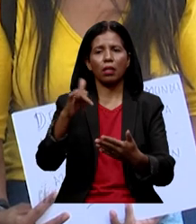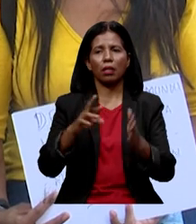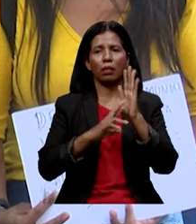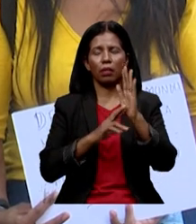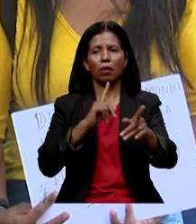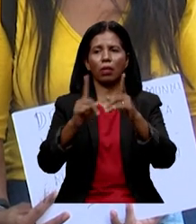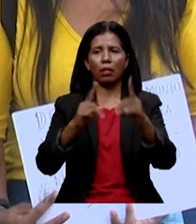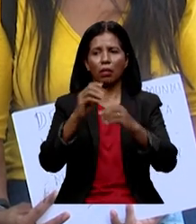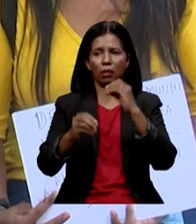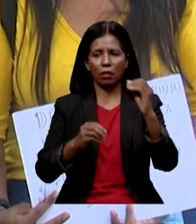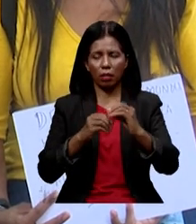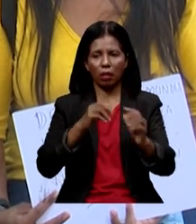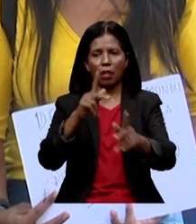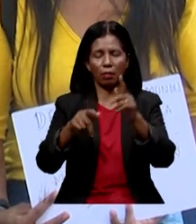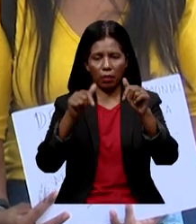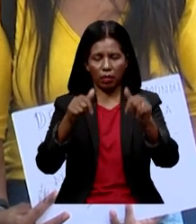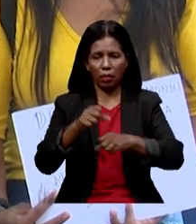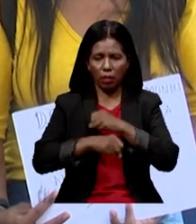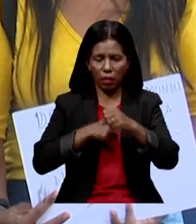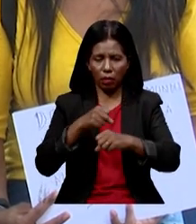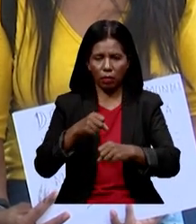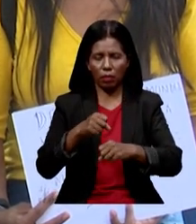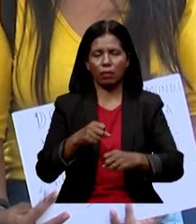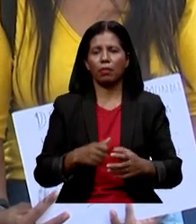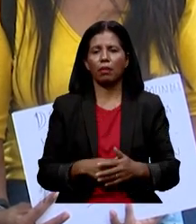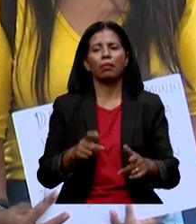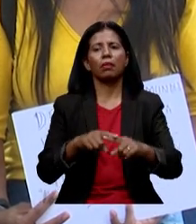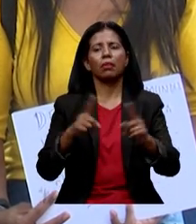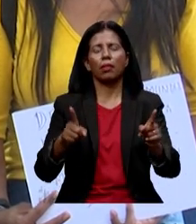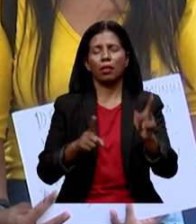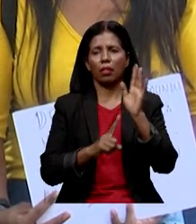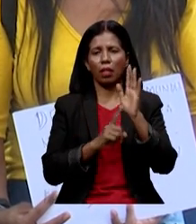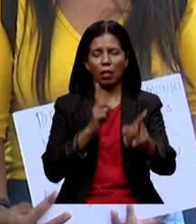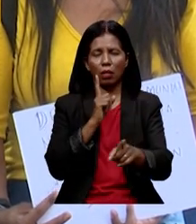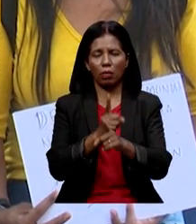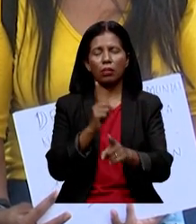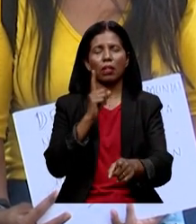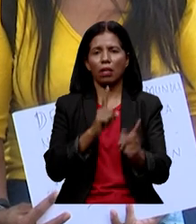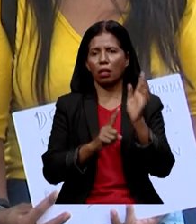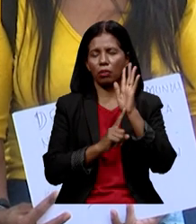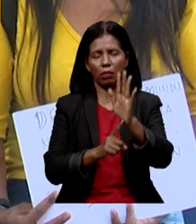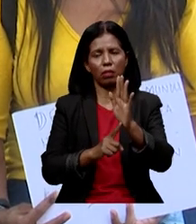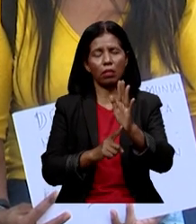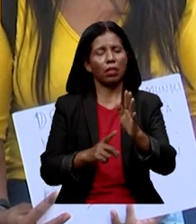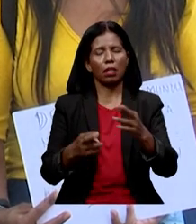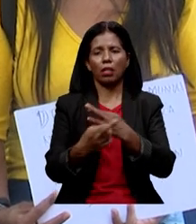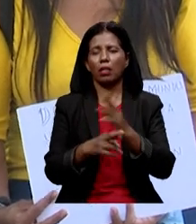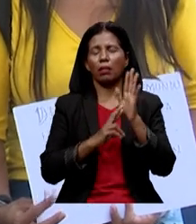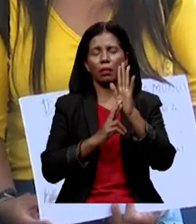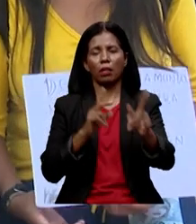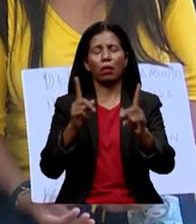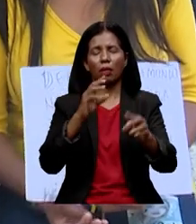colhe a duni, com o povo irané, e ne terus na Sousa. Mas bem, e a realidade é tudo que representante de Sirané, lá os colhe